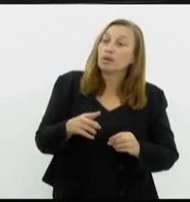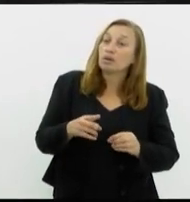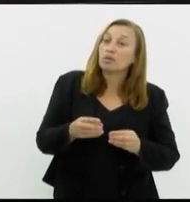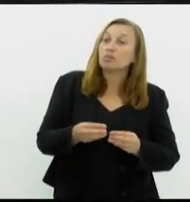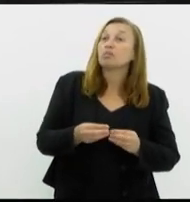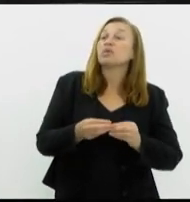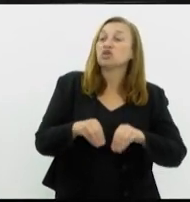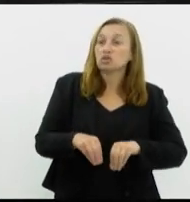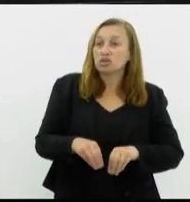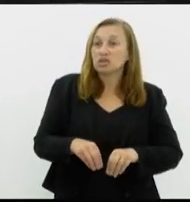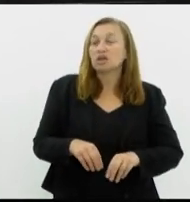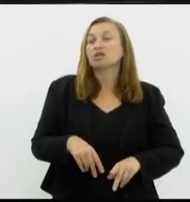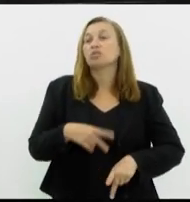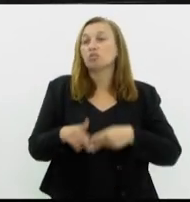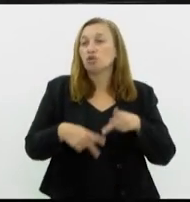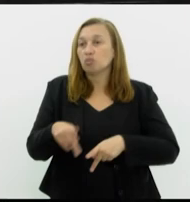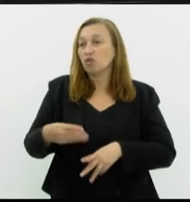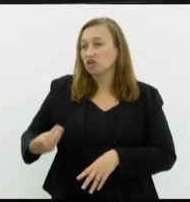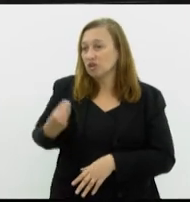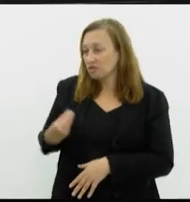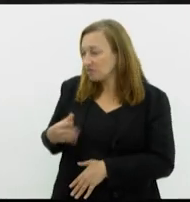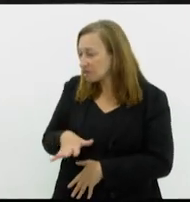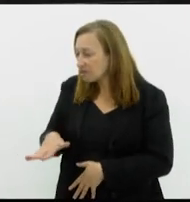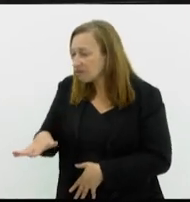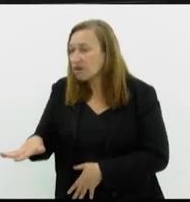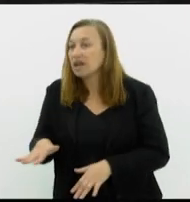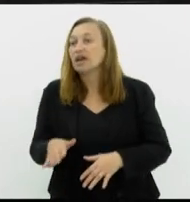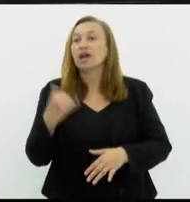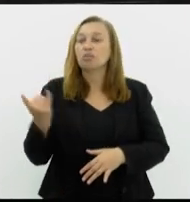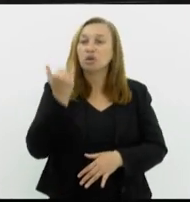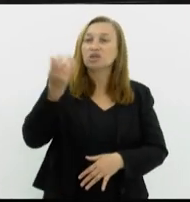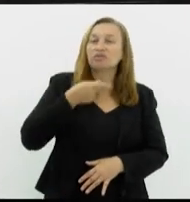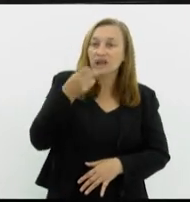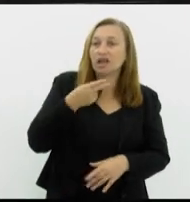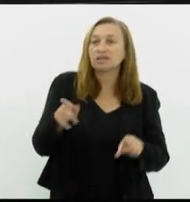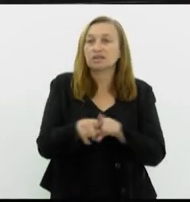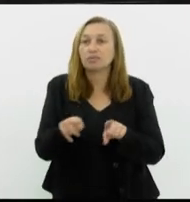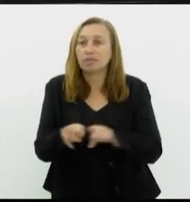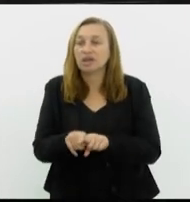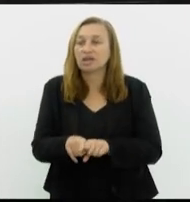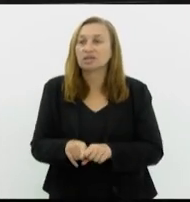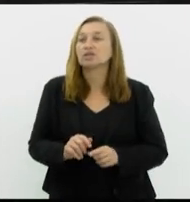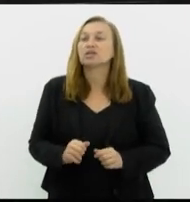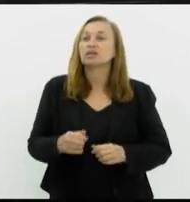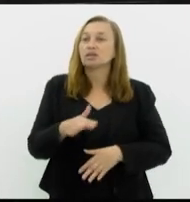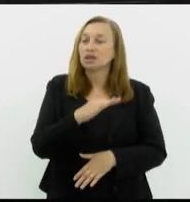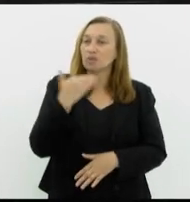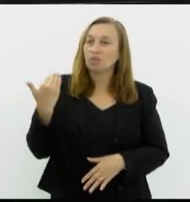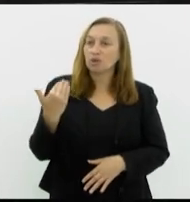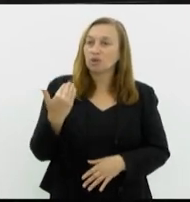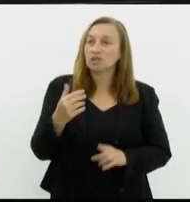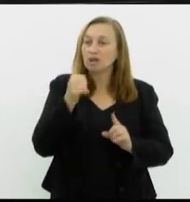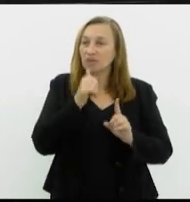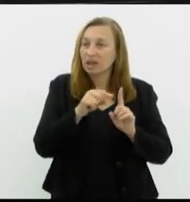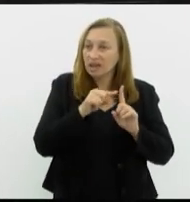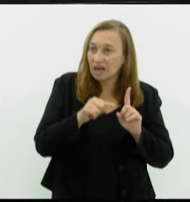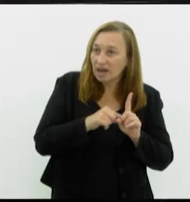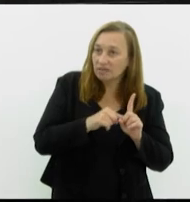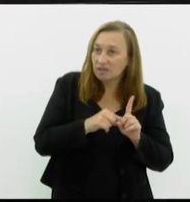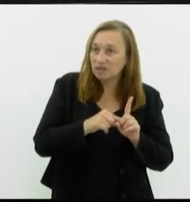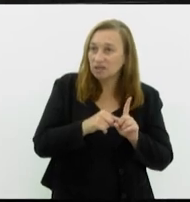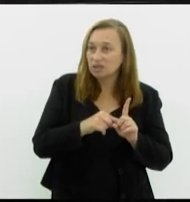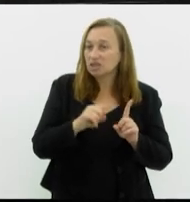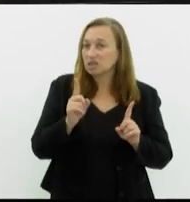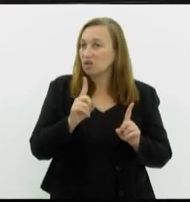para os moradores de favelas e periferias. É importante dizer também que o assassinato de Kathleen Romeu não foi